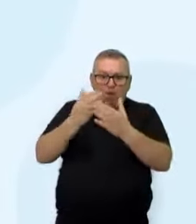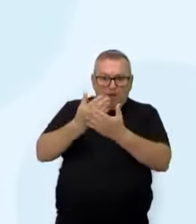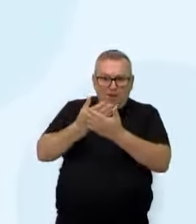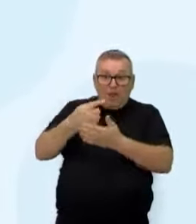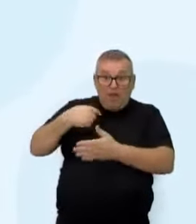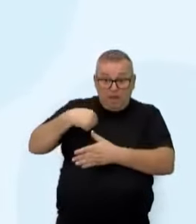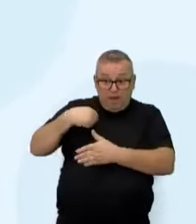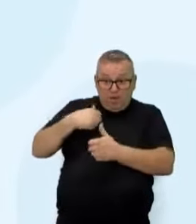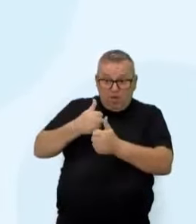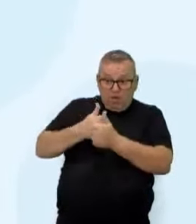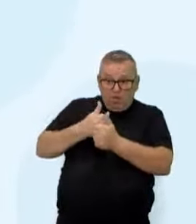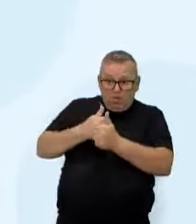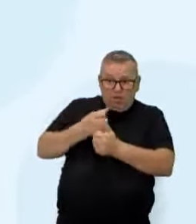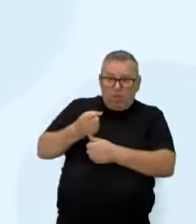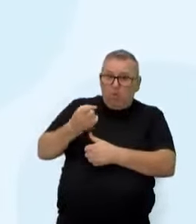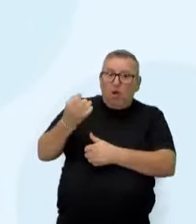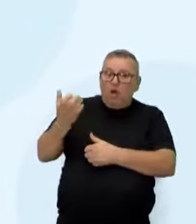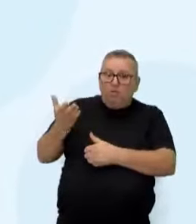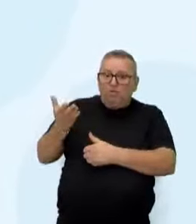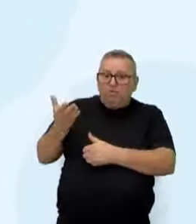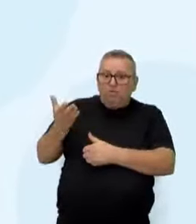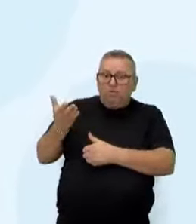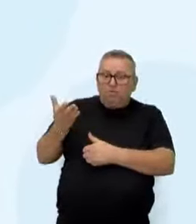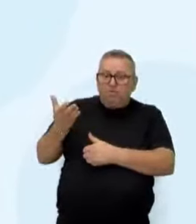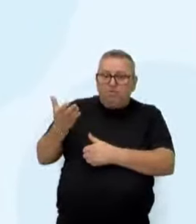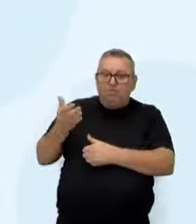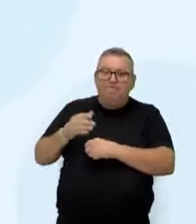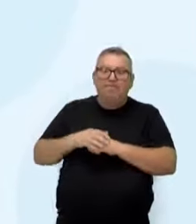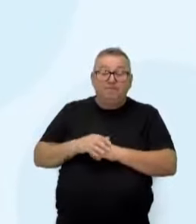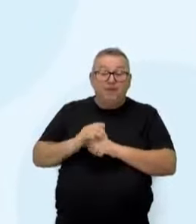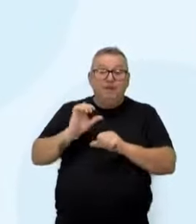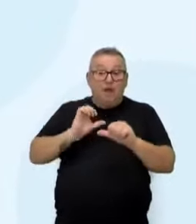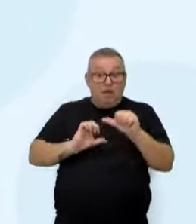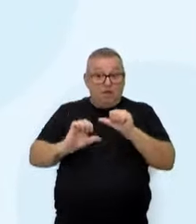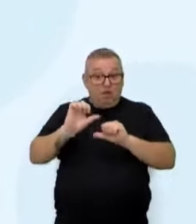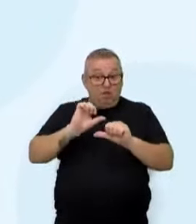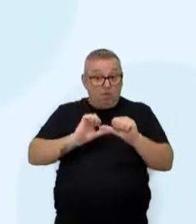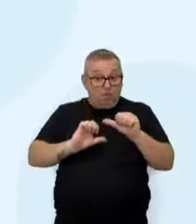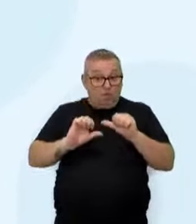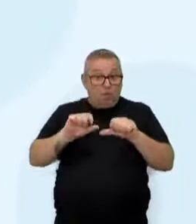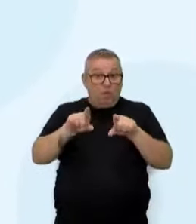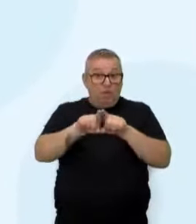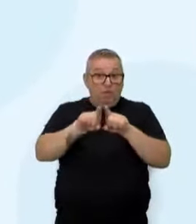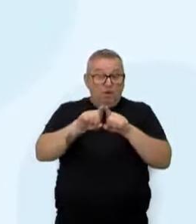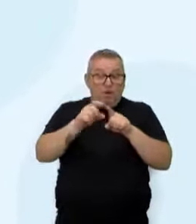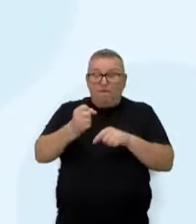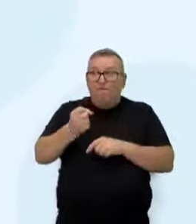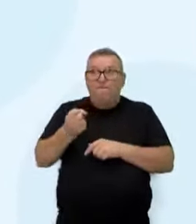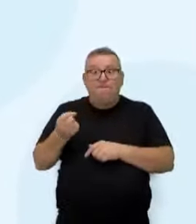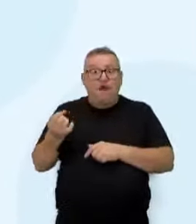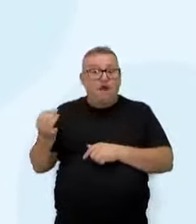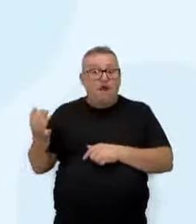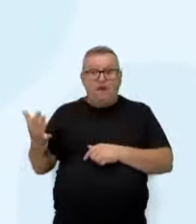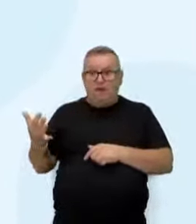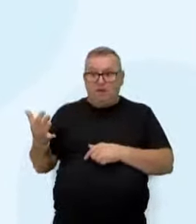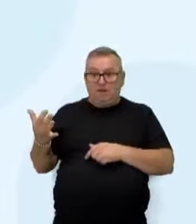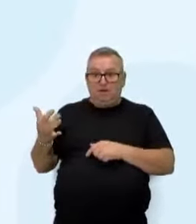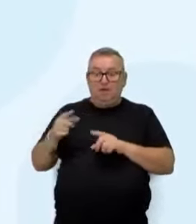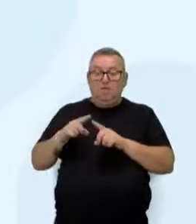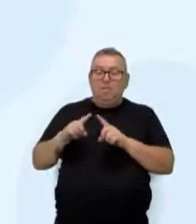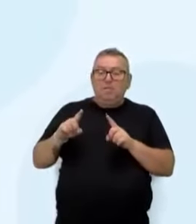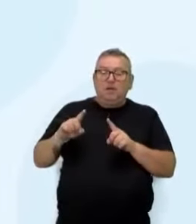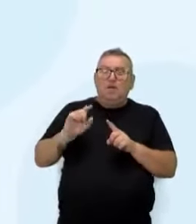escolares que eu acompanho? É claro que as transformações, as mudanças são inúmeras, mas quais